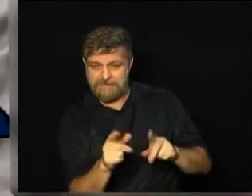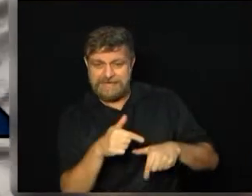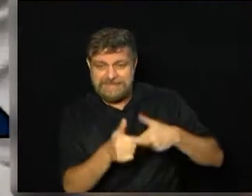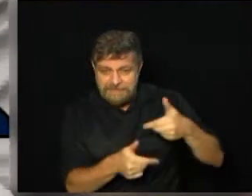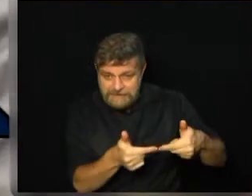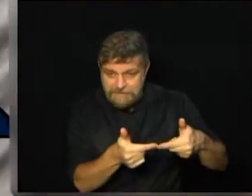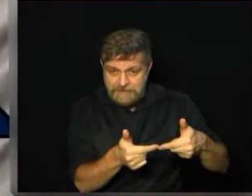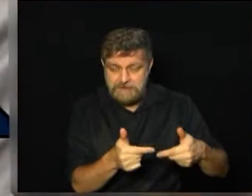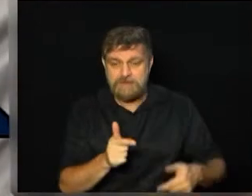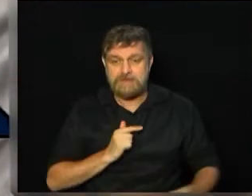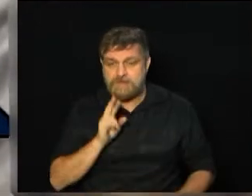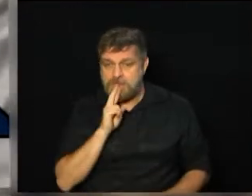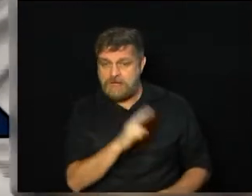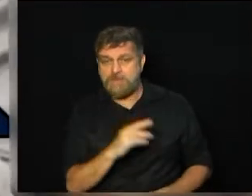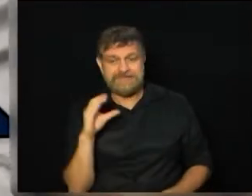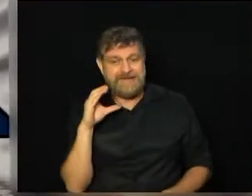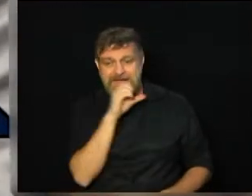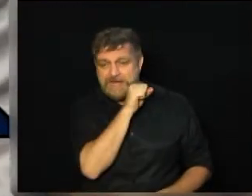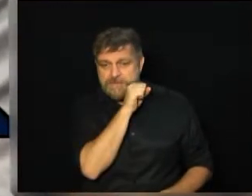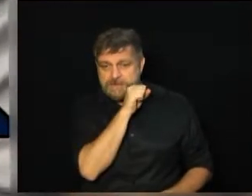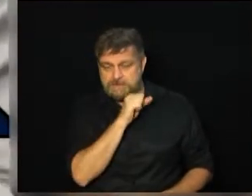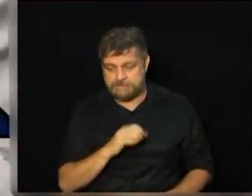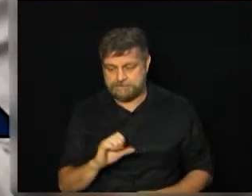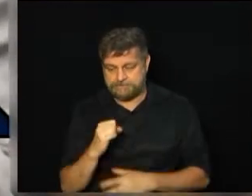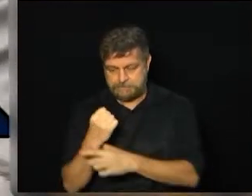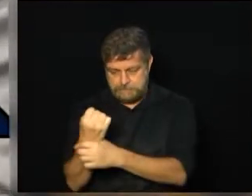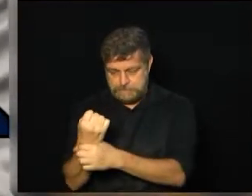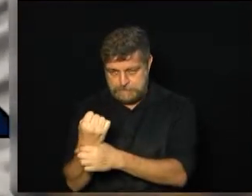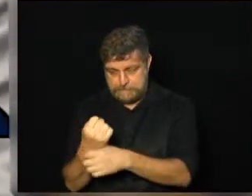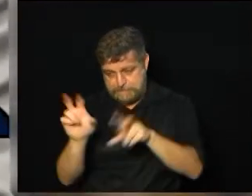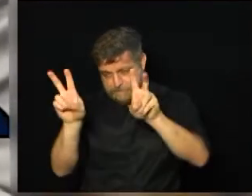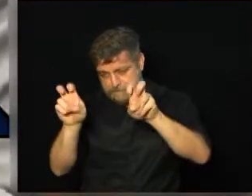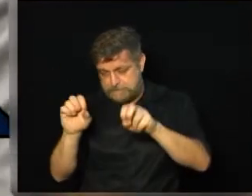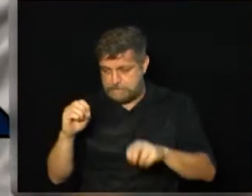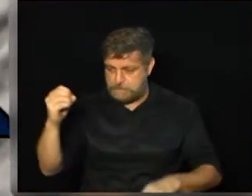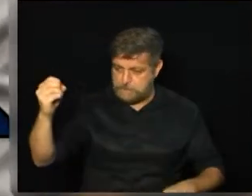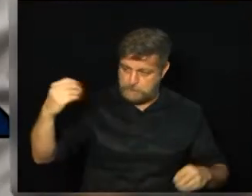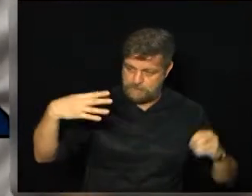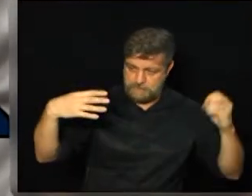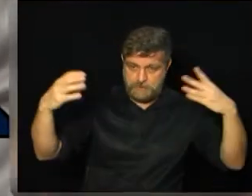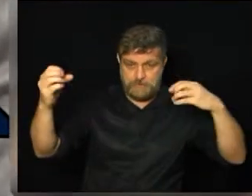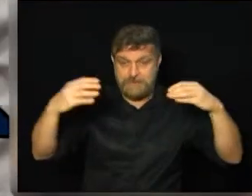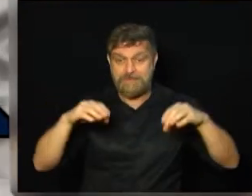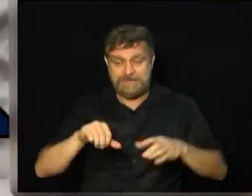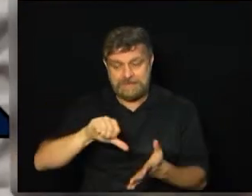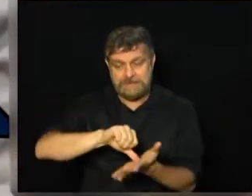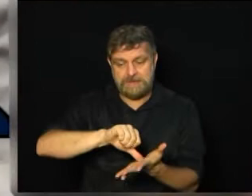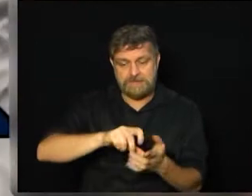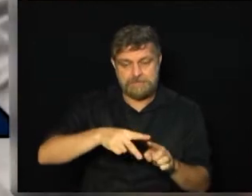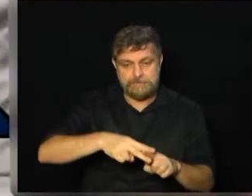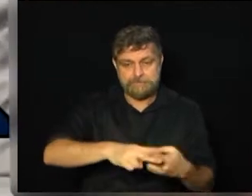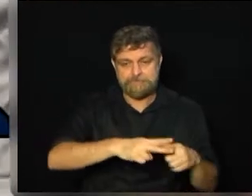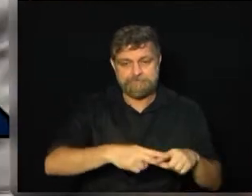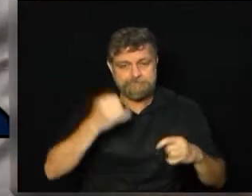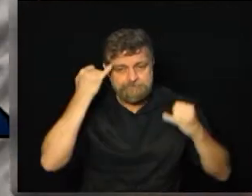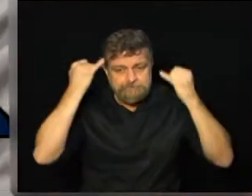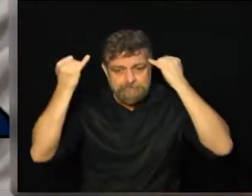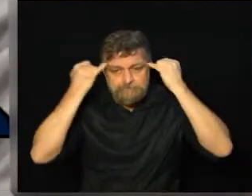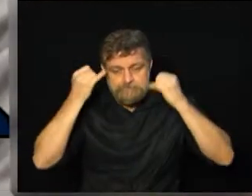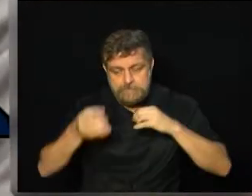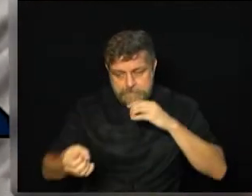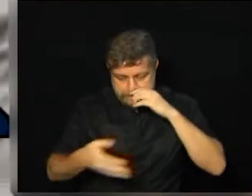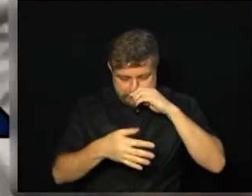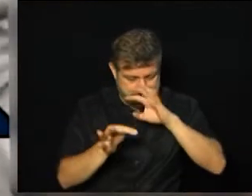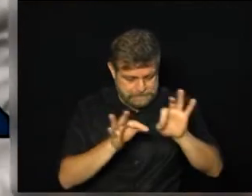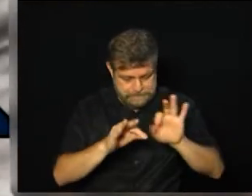trabalho, uma resposta rápida. Não só na segurança, como na iluminação, mas na revitalização de novas ideias e novos